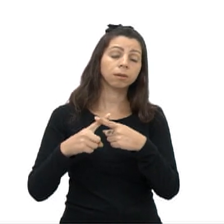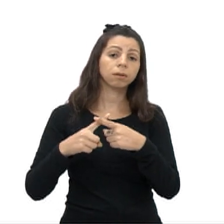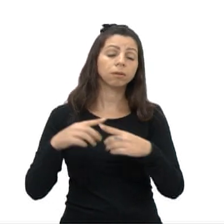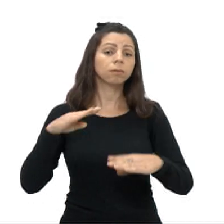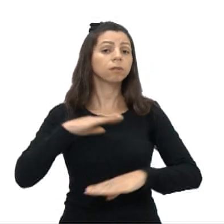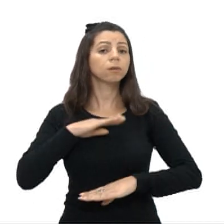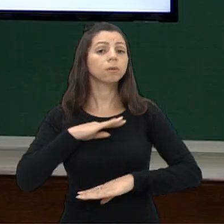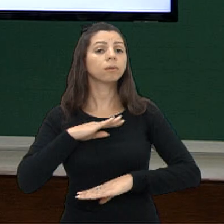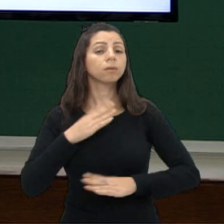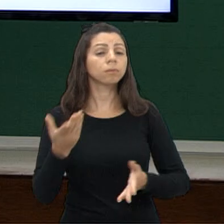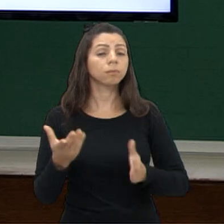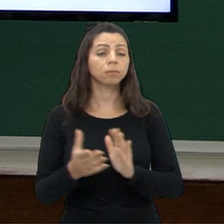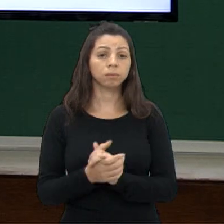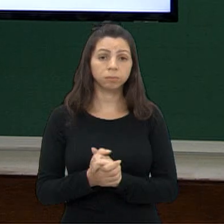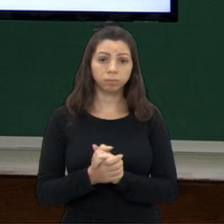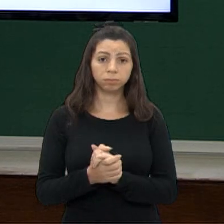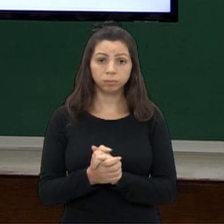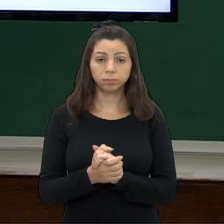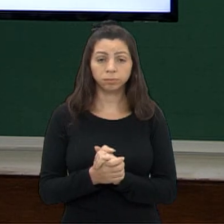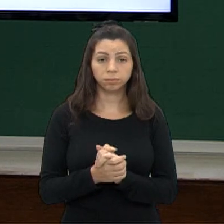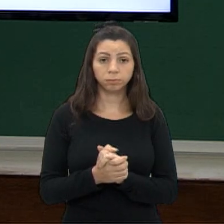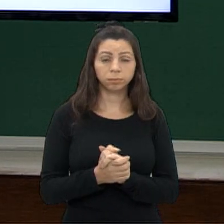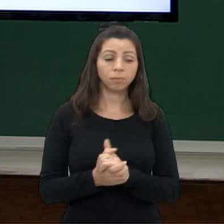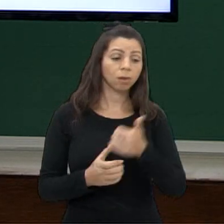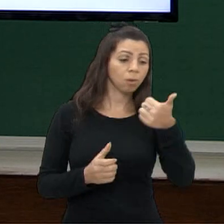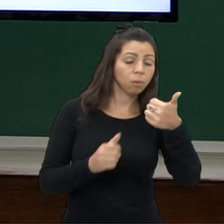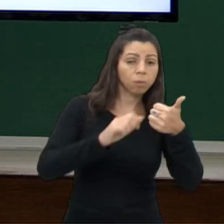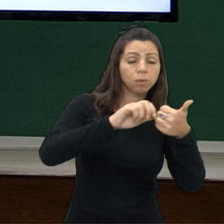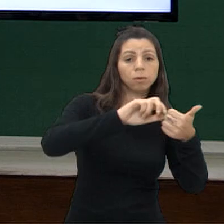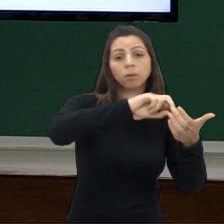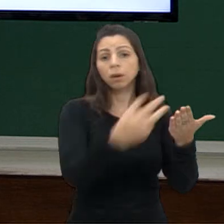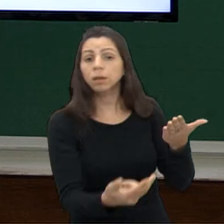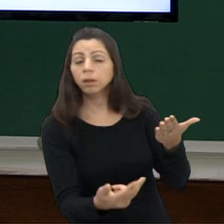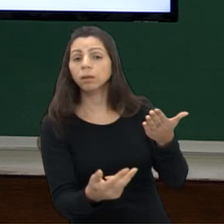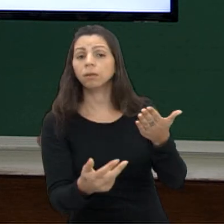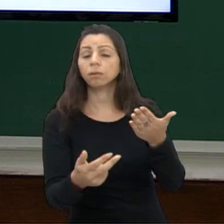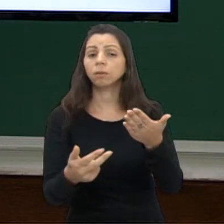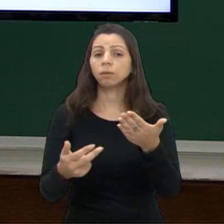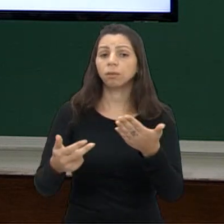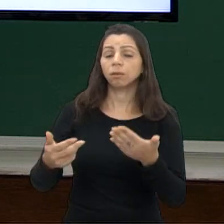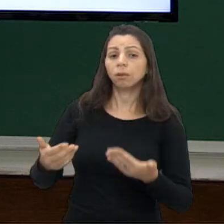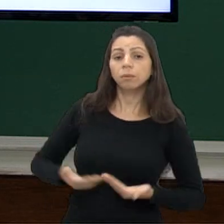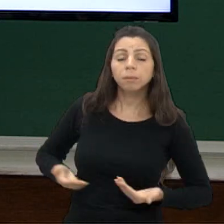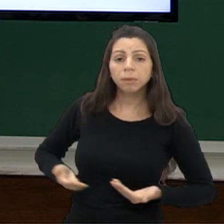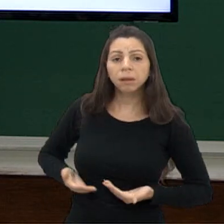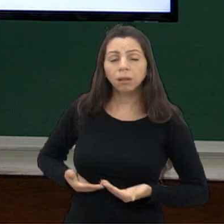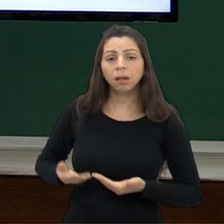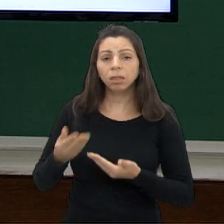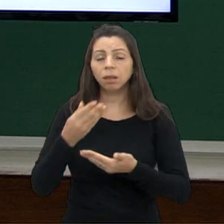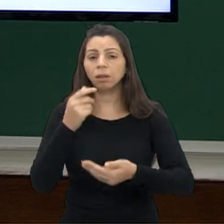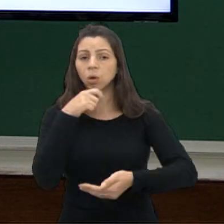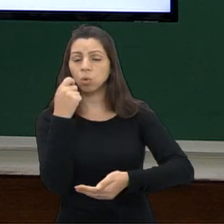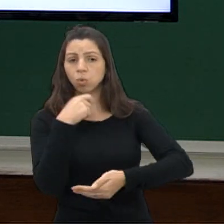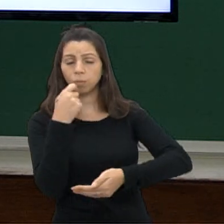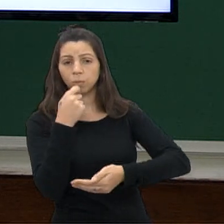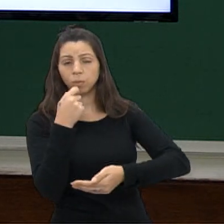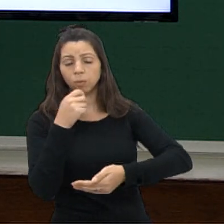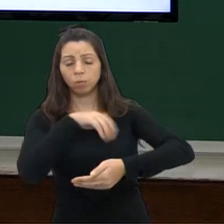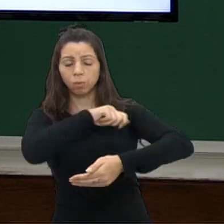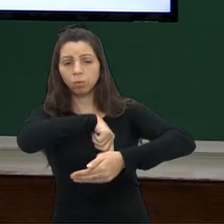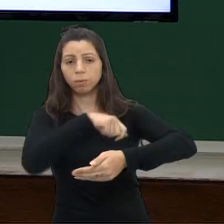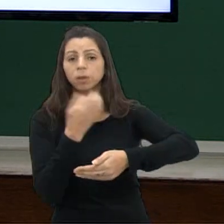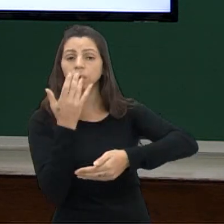certo? Então, um derrubou uma coisa, outro derrubou outra coisa, Maria salgou demais a comida e a comida não